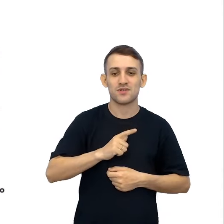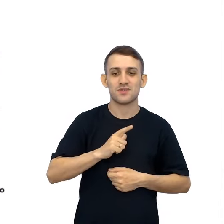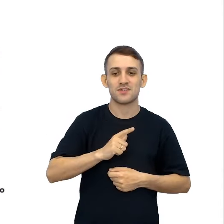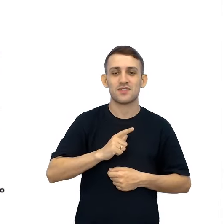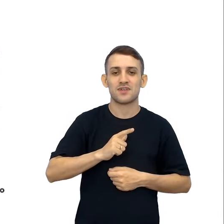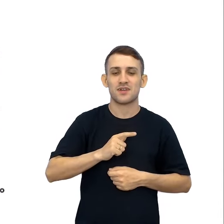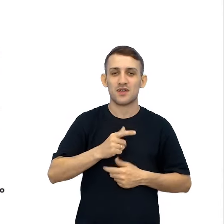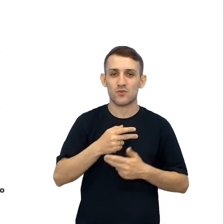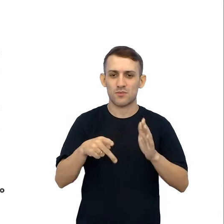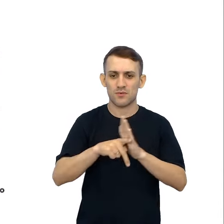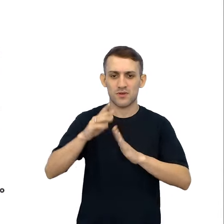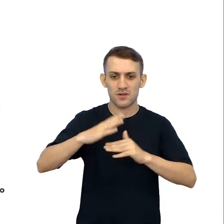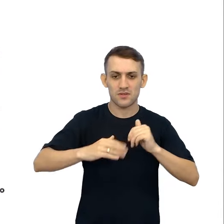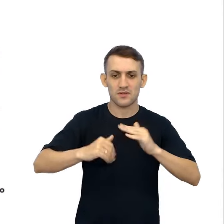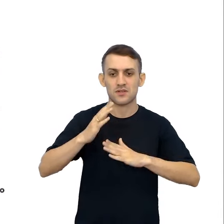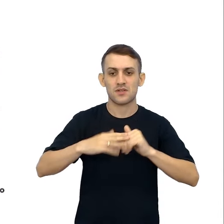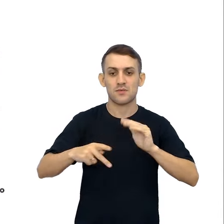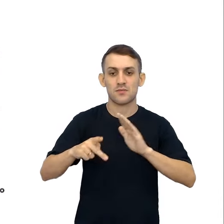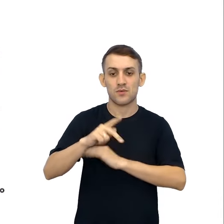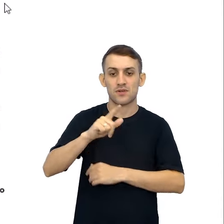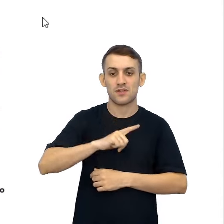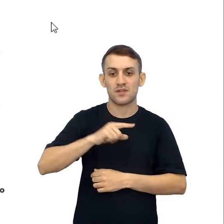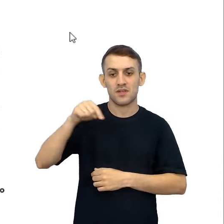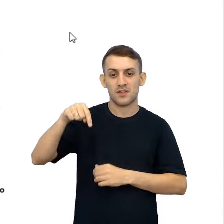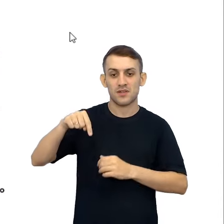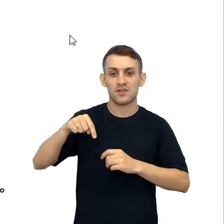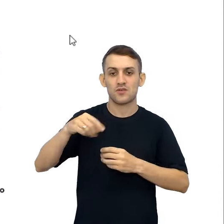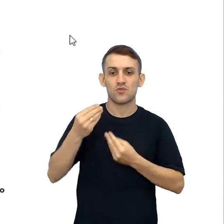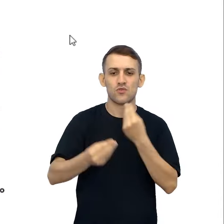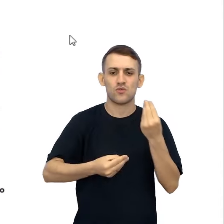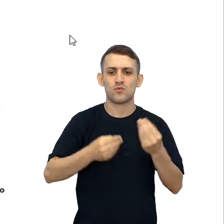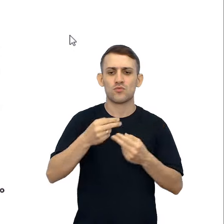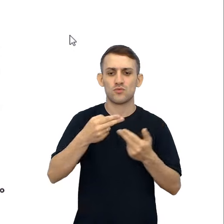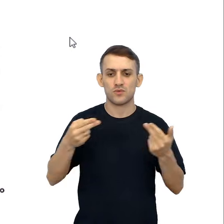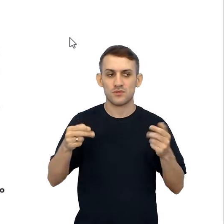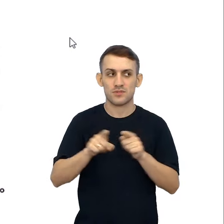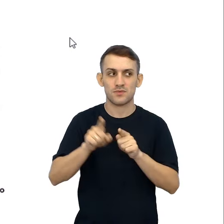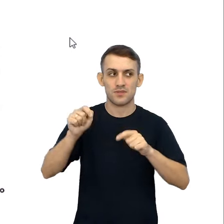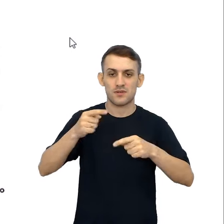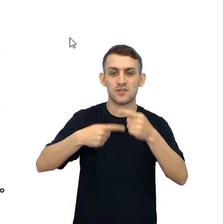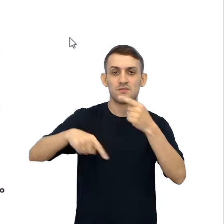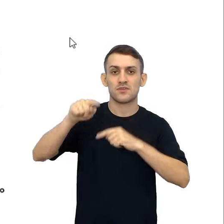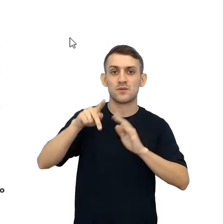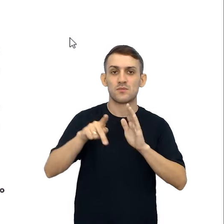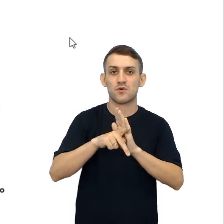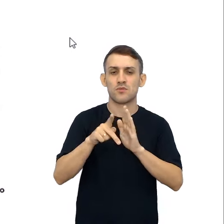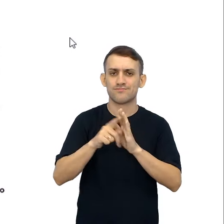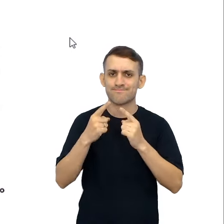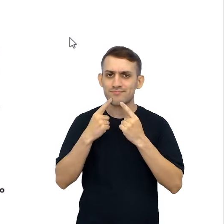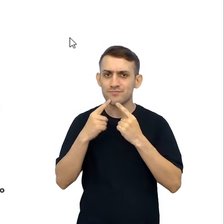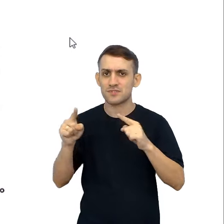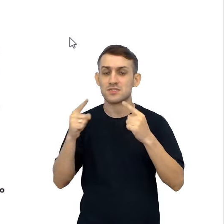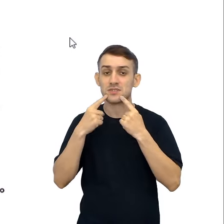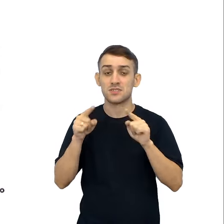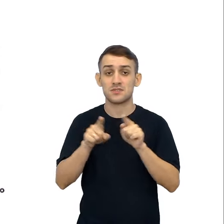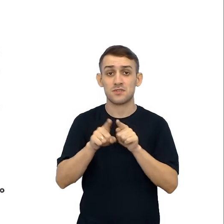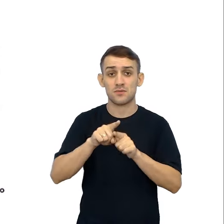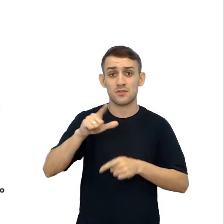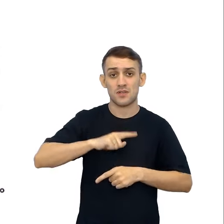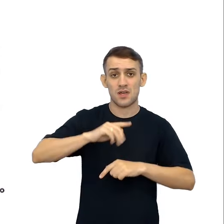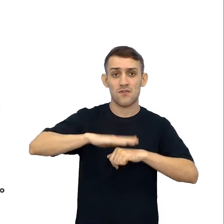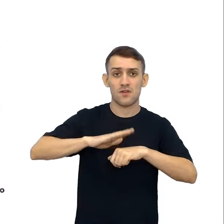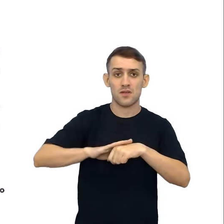pelas competências e habilidades aí trazidas pela Base Nacional Comum Curricular, como desenvolvimento do senso crítico, né, a